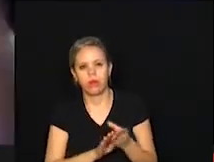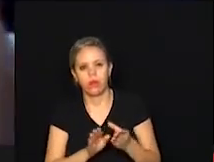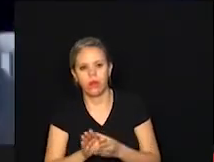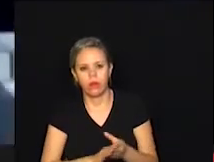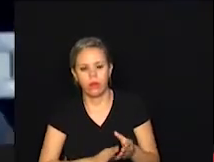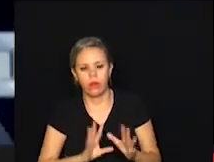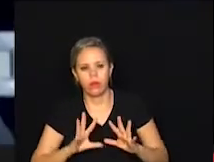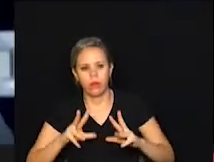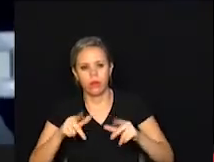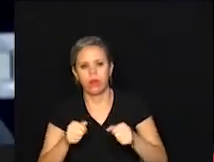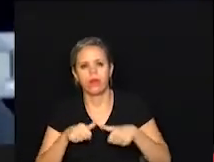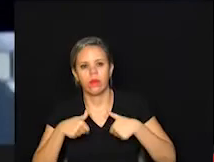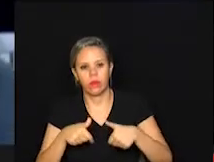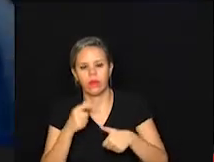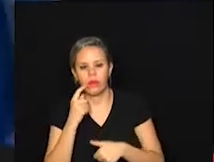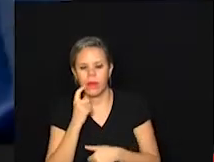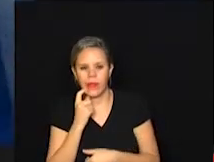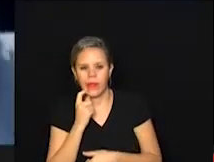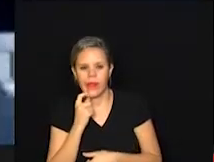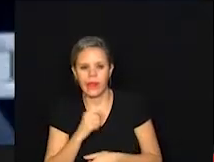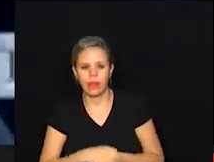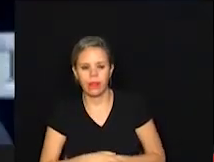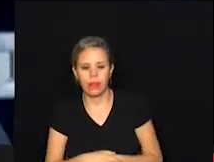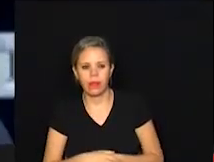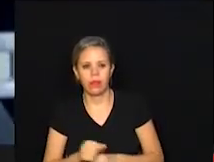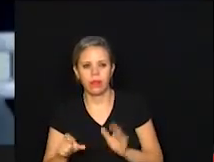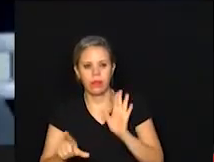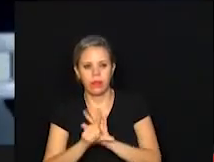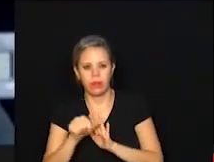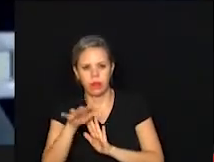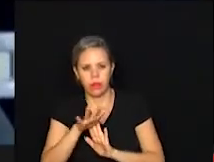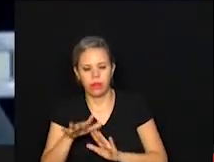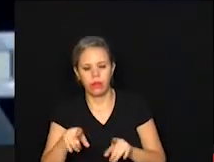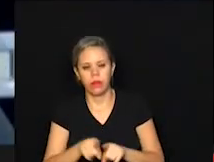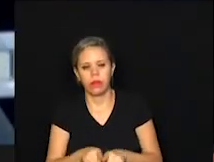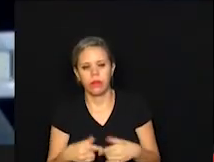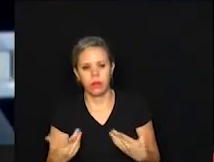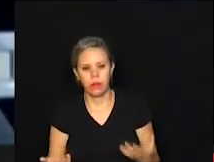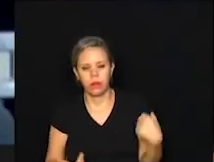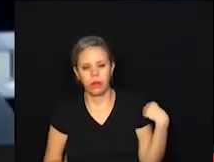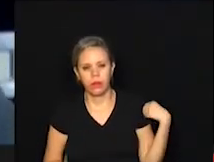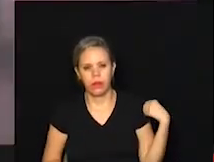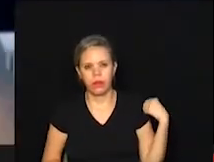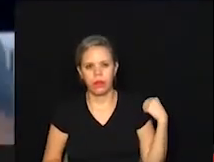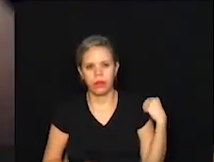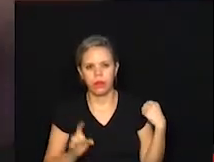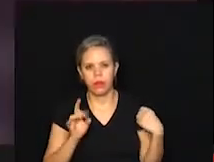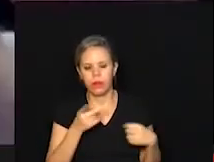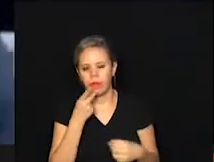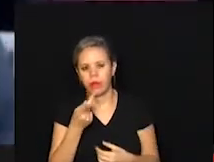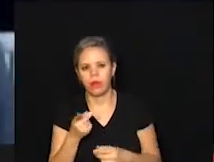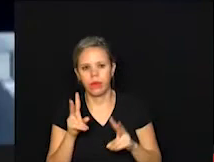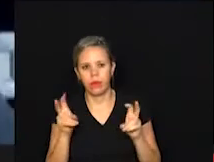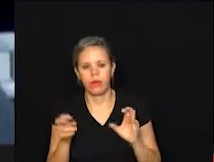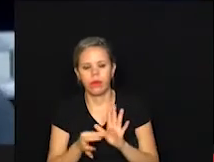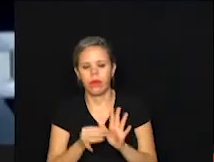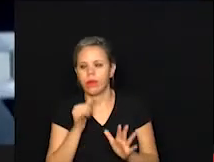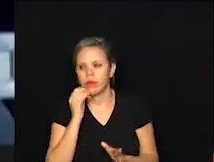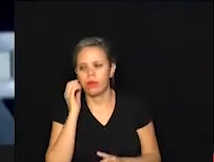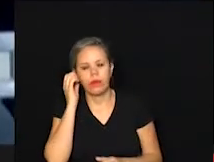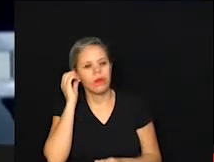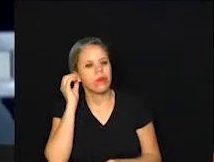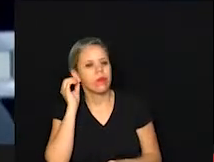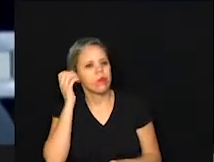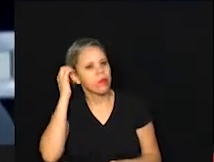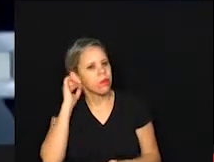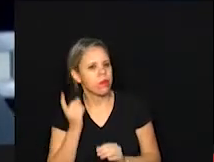tem todas as atas, as leis. Então, só para dar um exemplo,